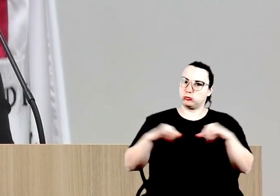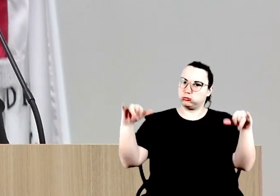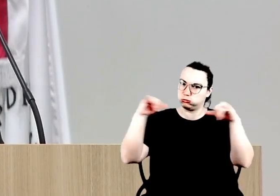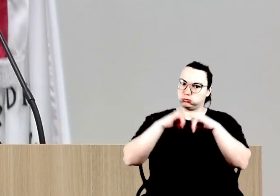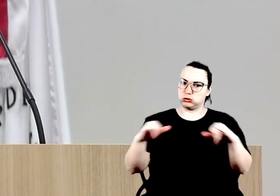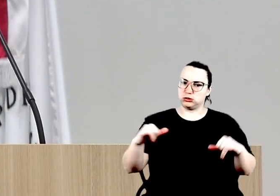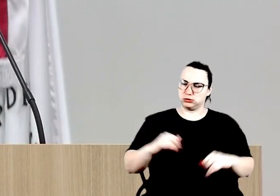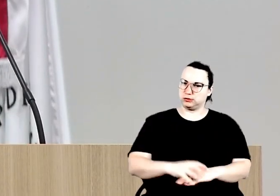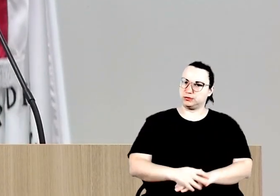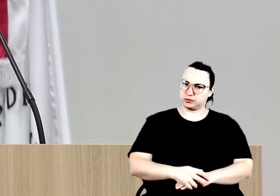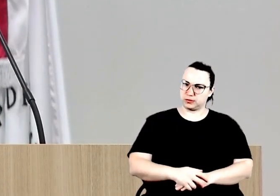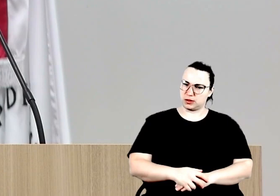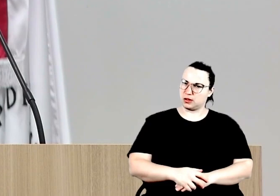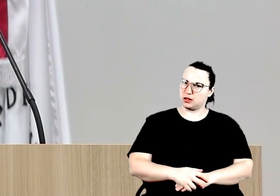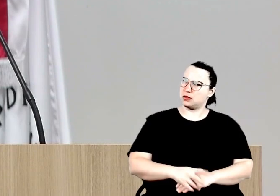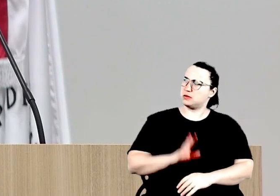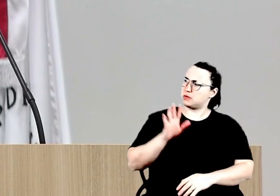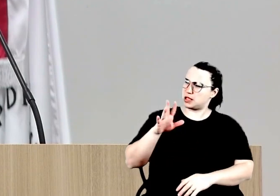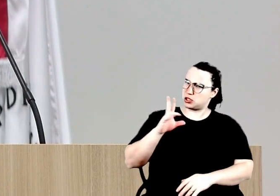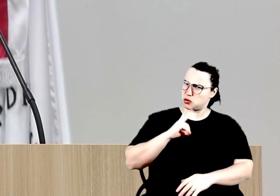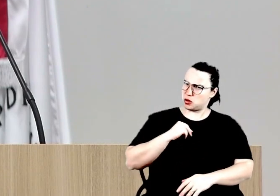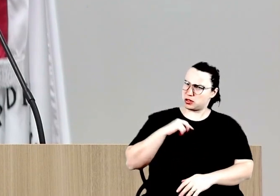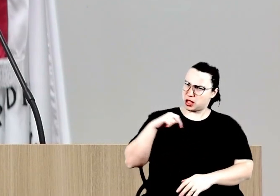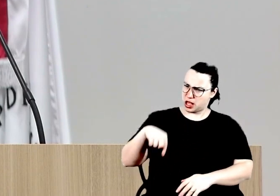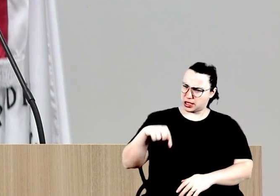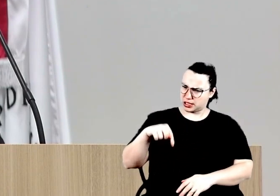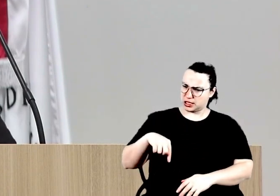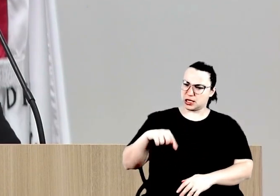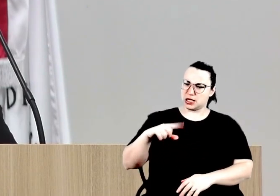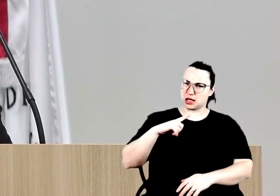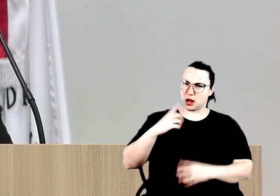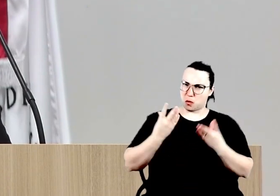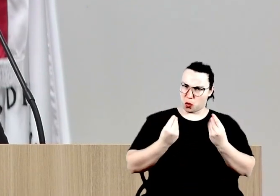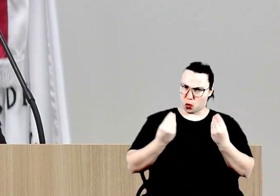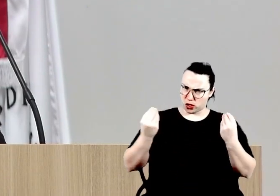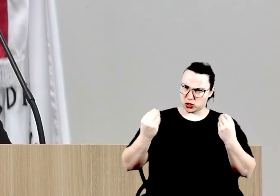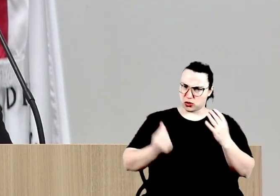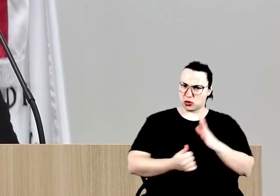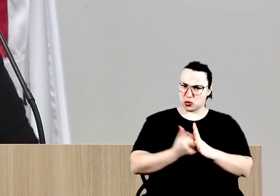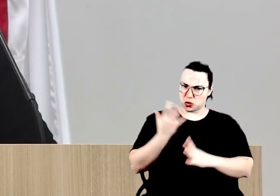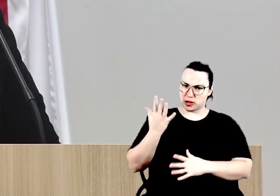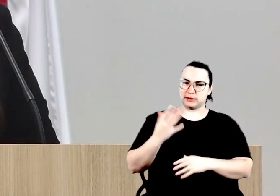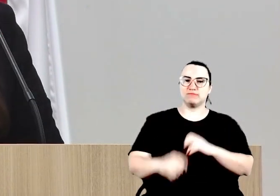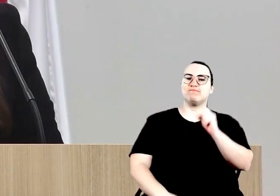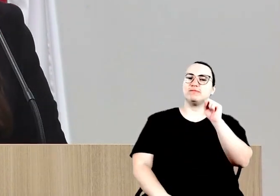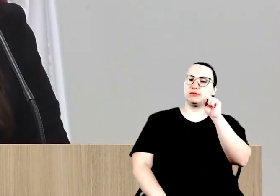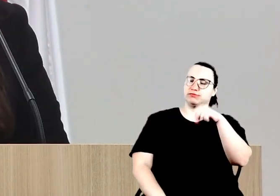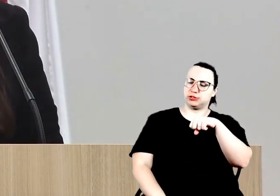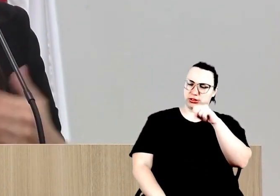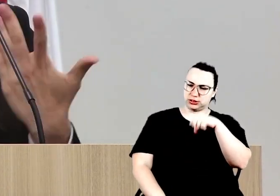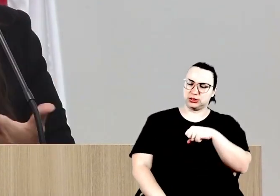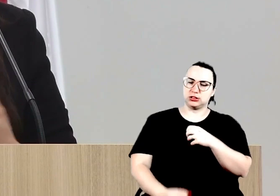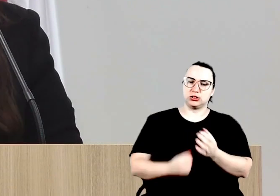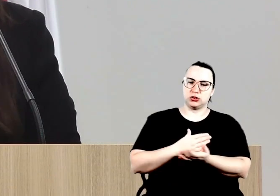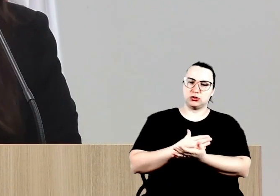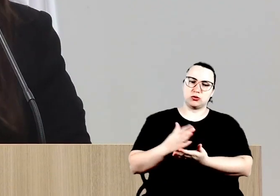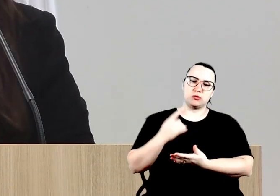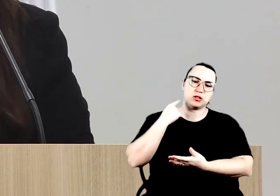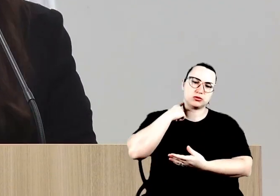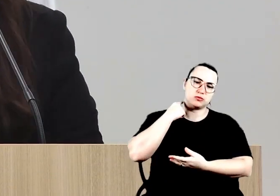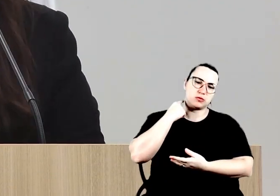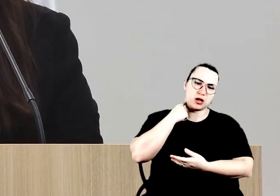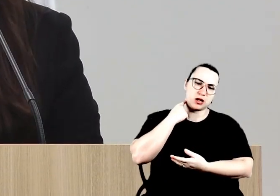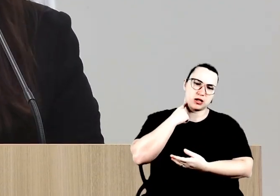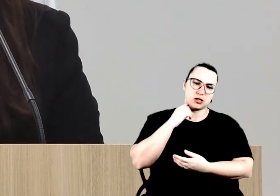Jéssica, mas acontece tanta violência sexual assim no nosso município? Sim. Até o começo de maio, nós lá do